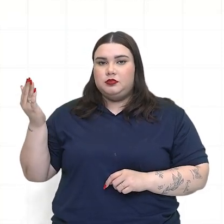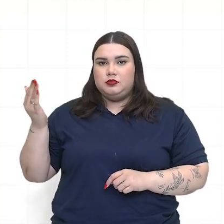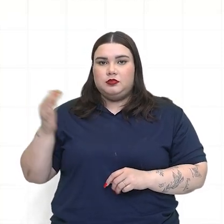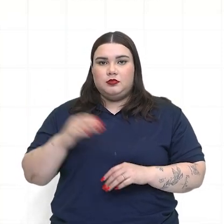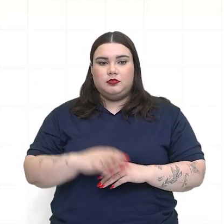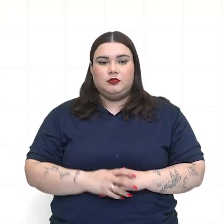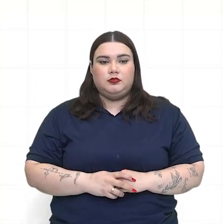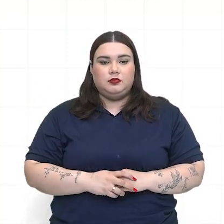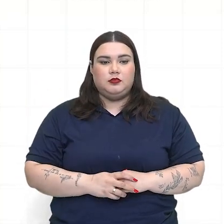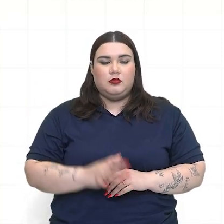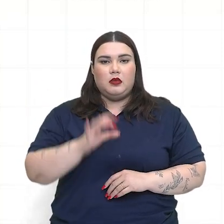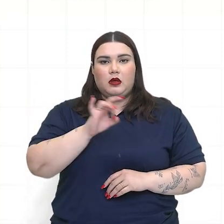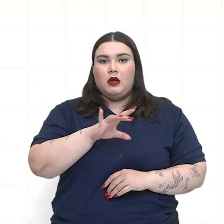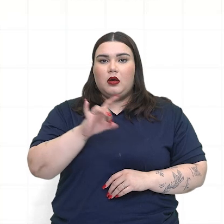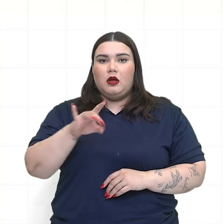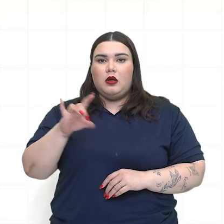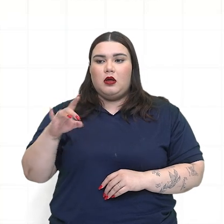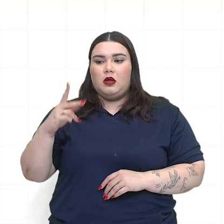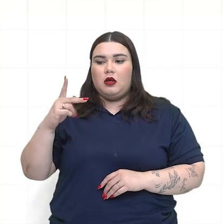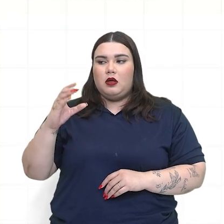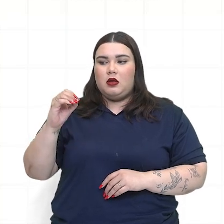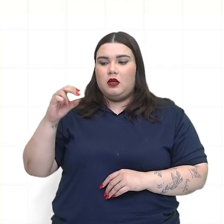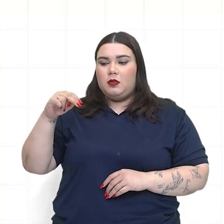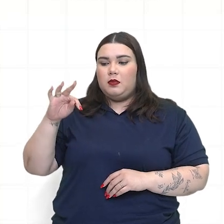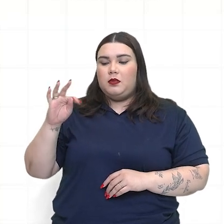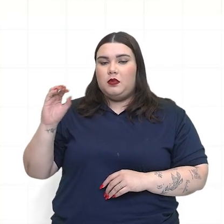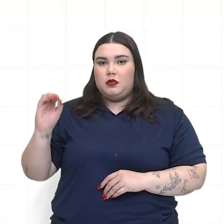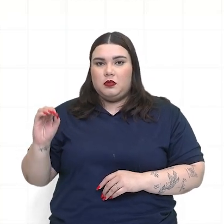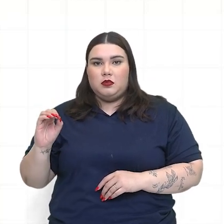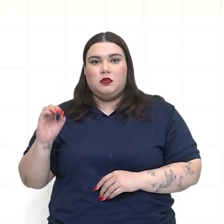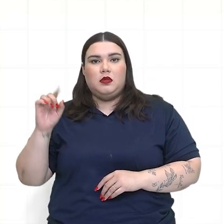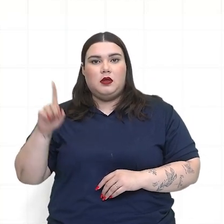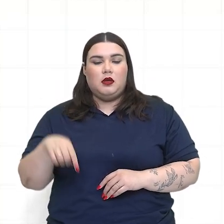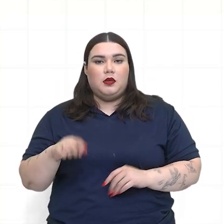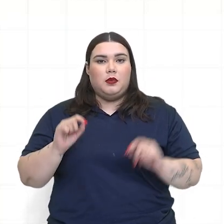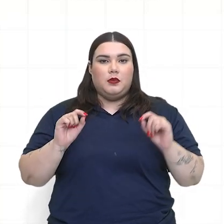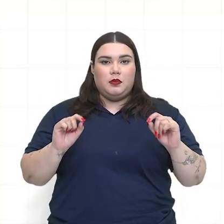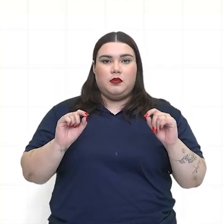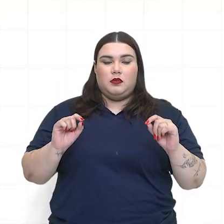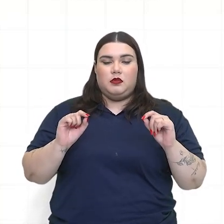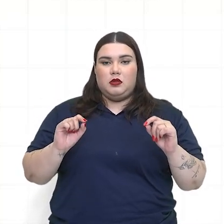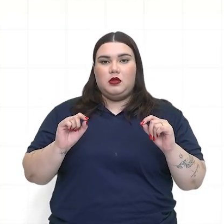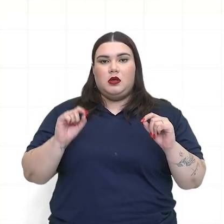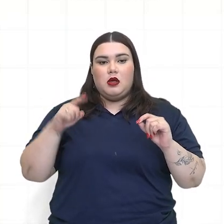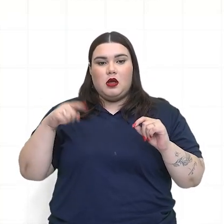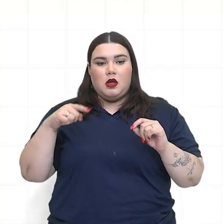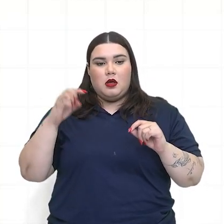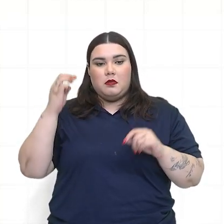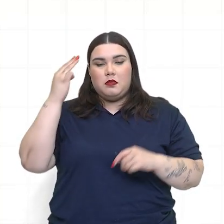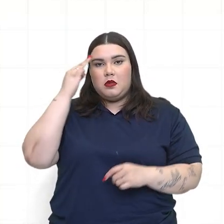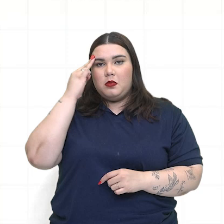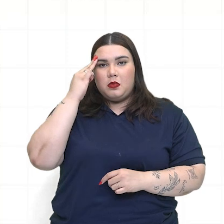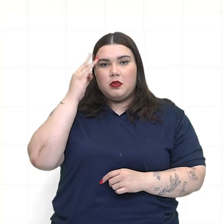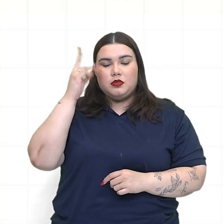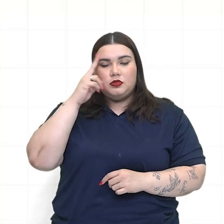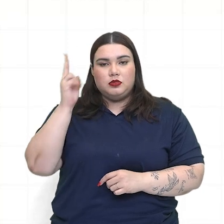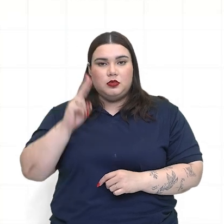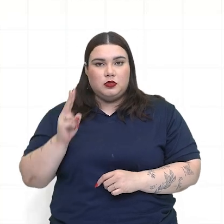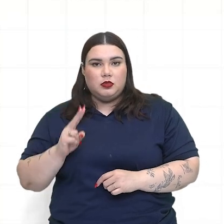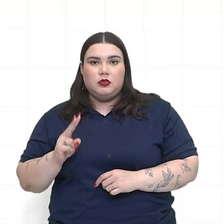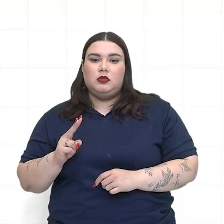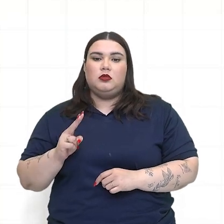E cada ponto, ele de certa forma é literalmente uma memória